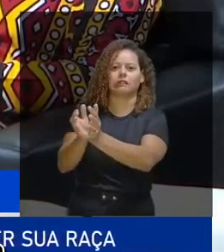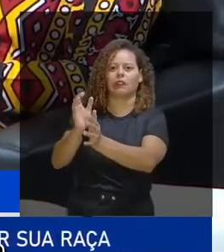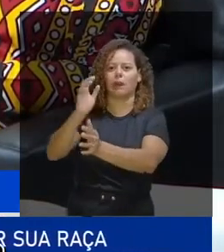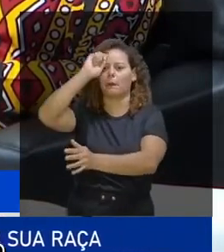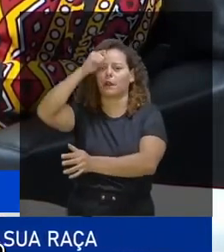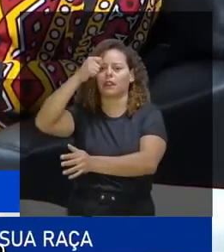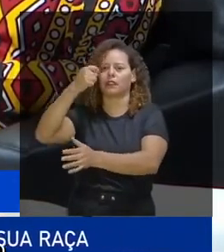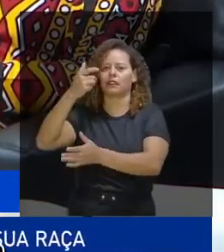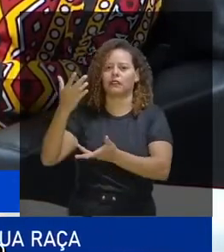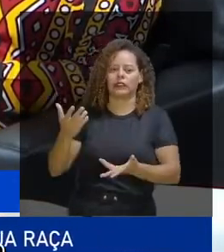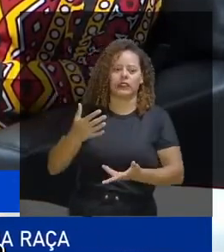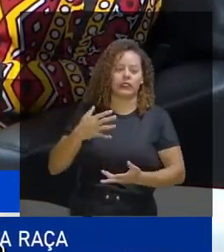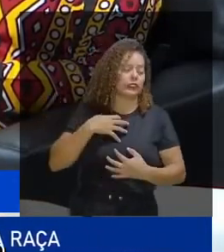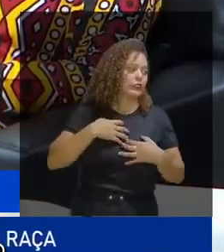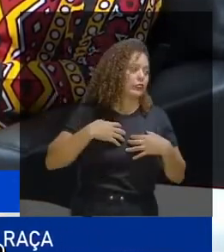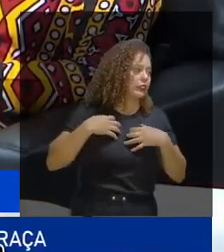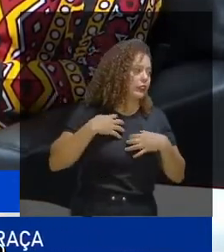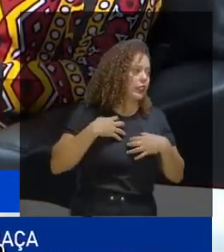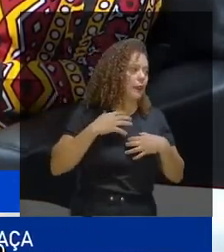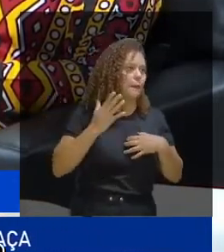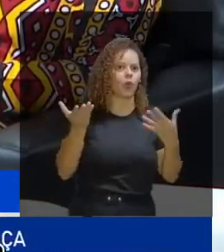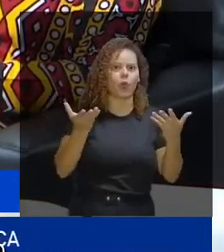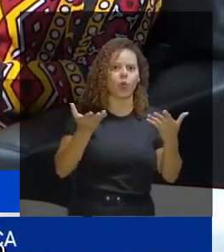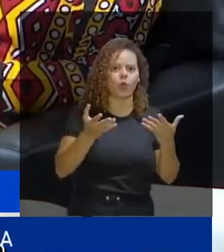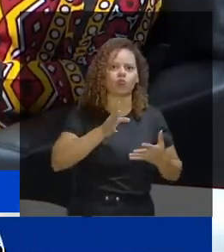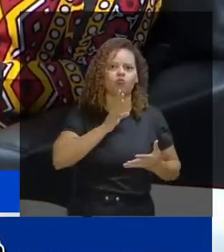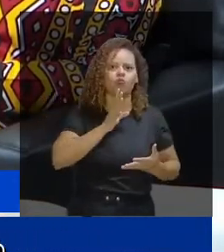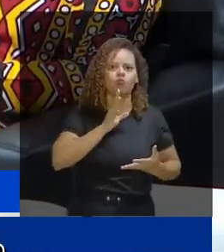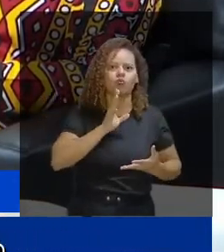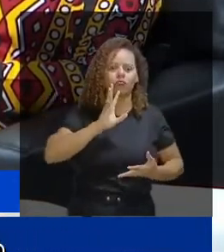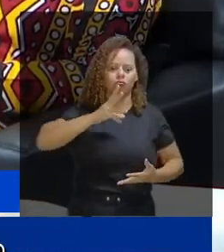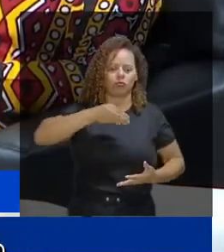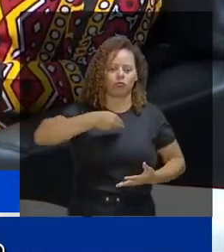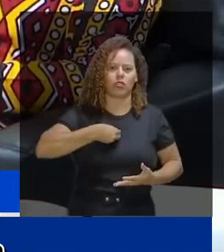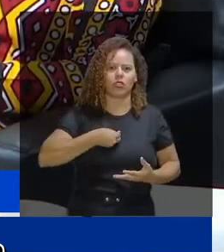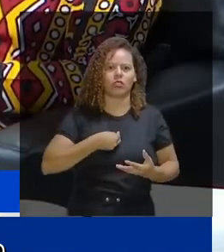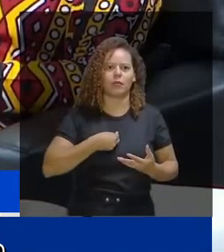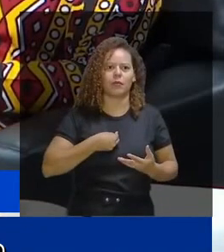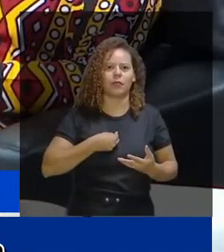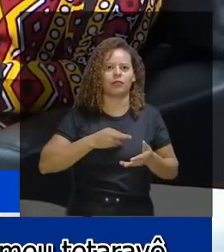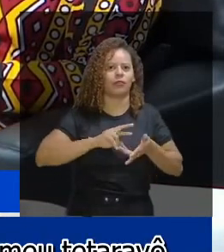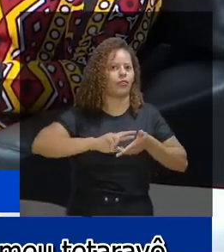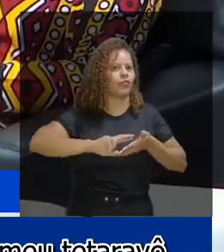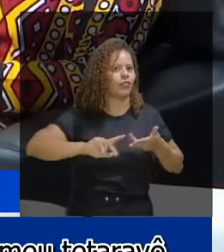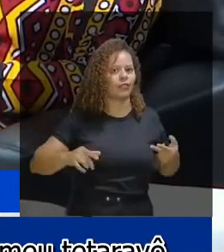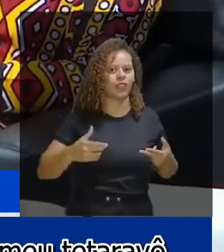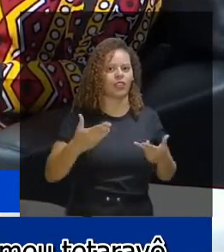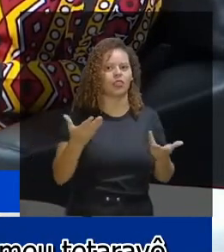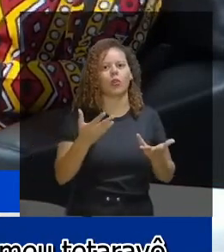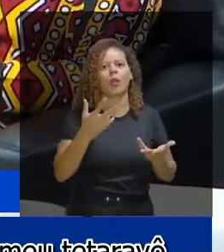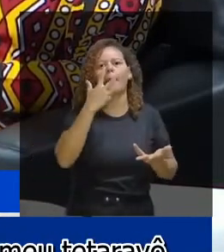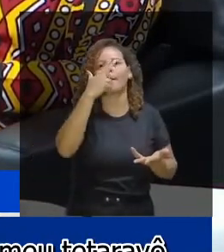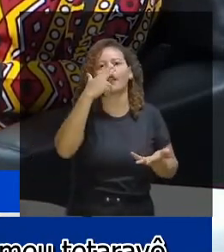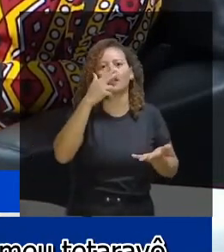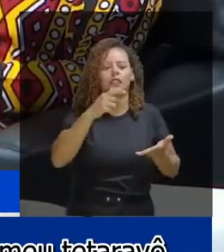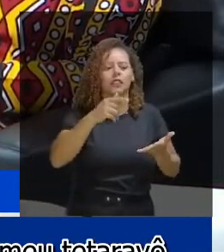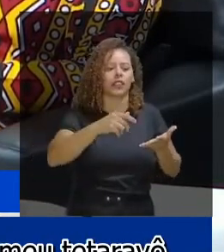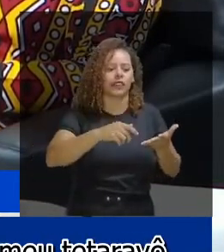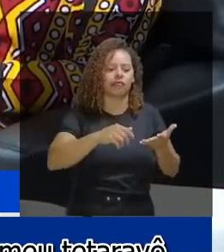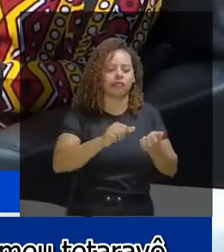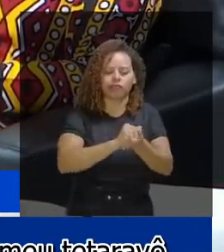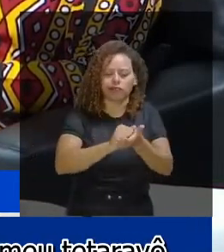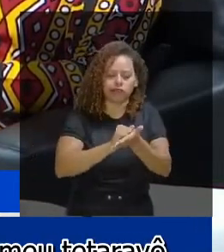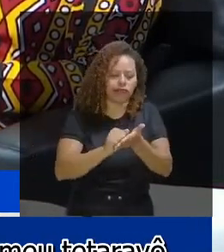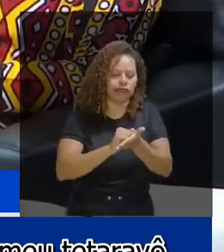ouço algumas pessoas dizerem: não tenho nada a ver com essa reparação, essa questão de corrigir uma igualdade, que não fui eu,